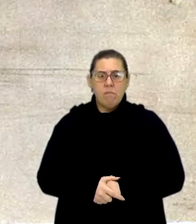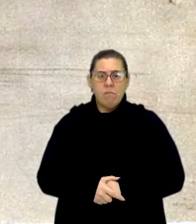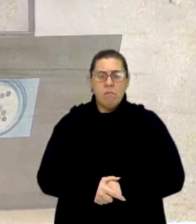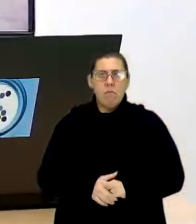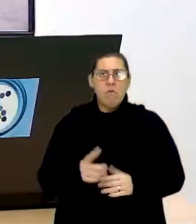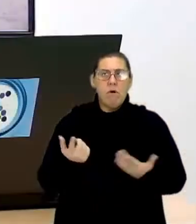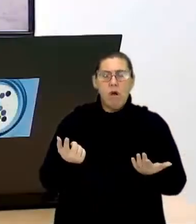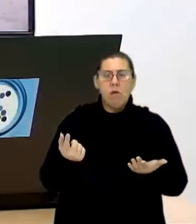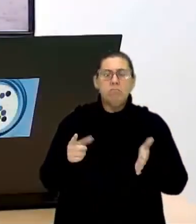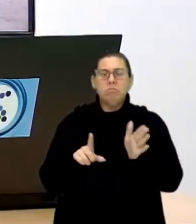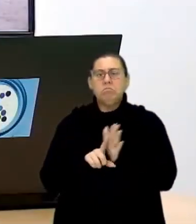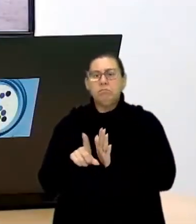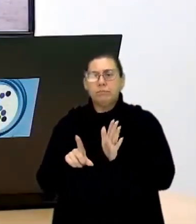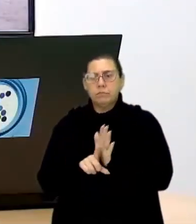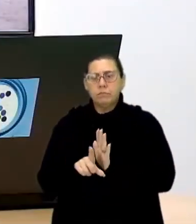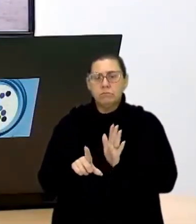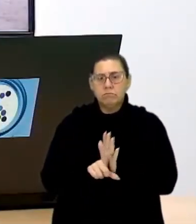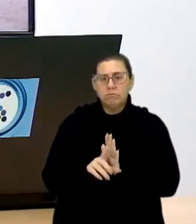questões aí